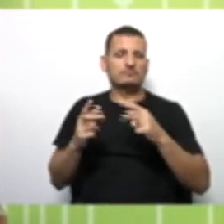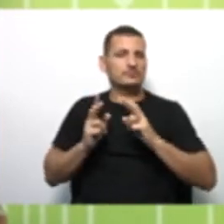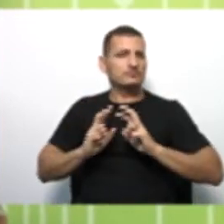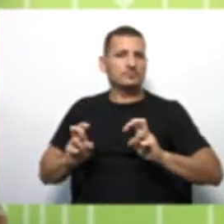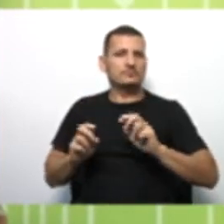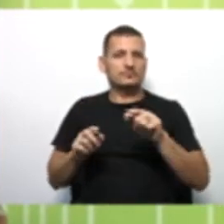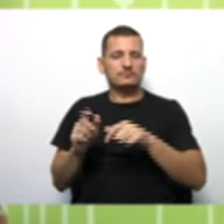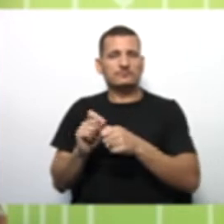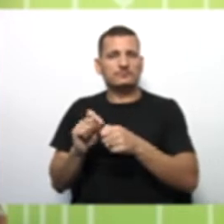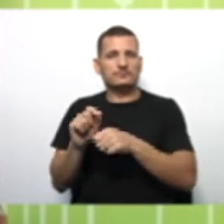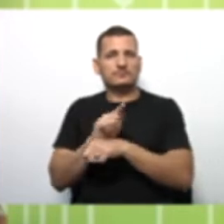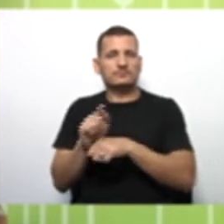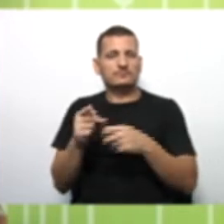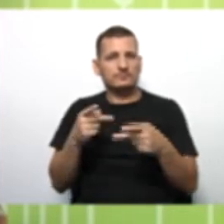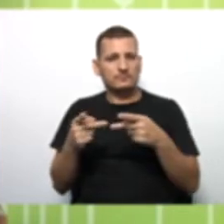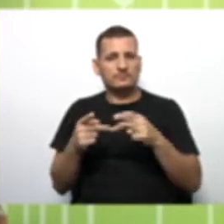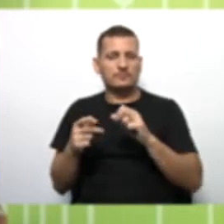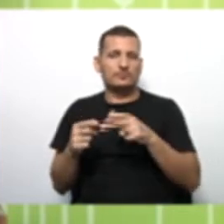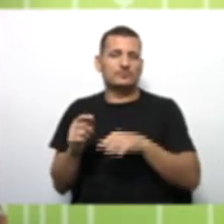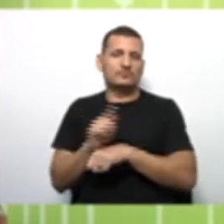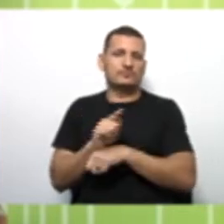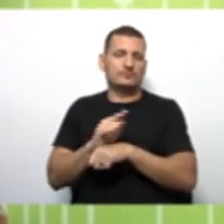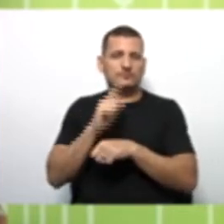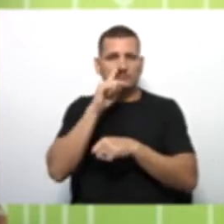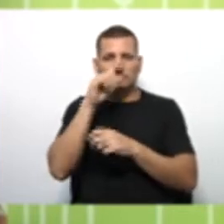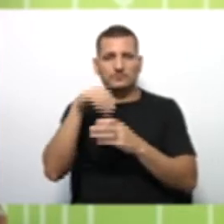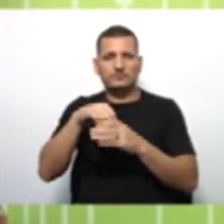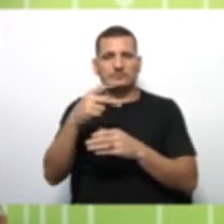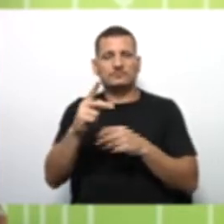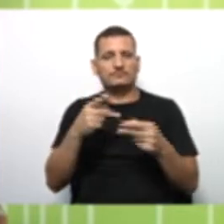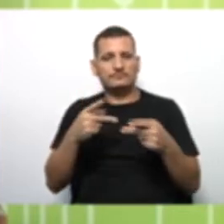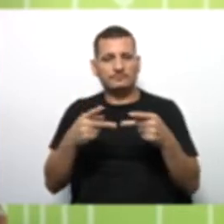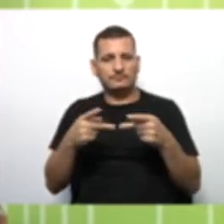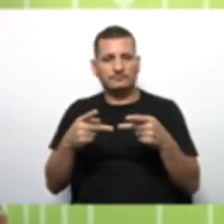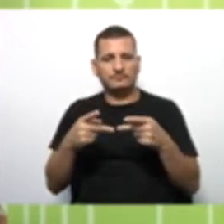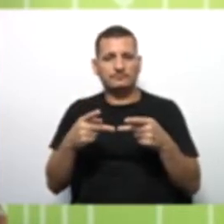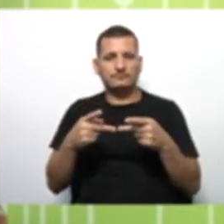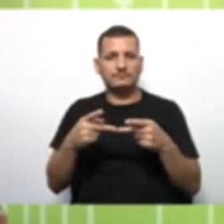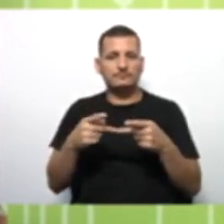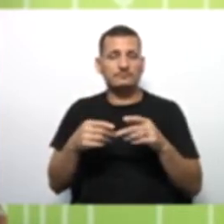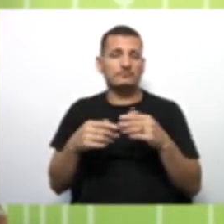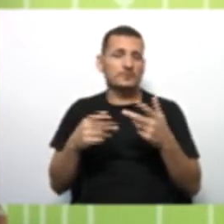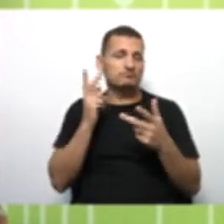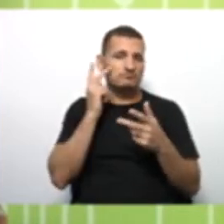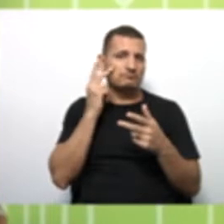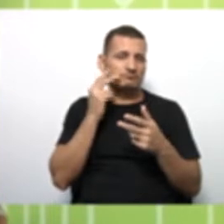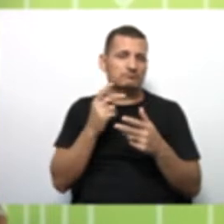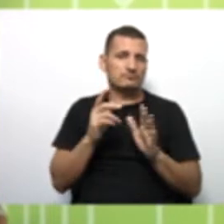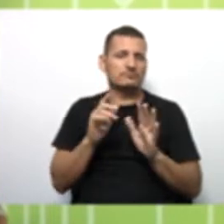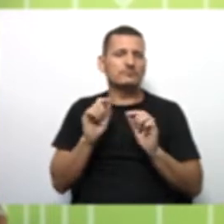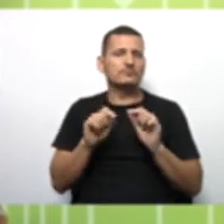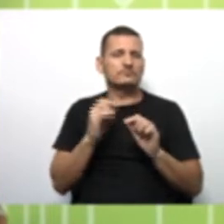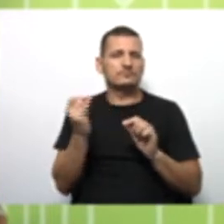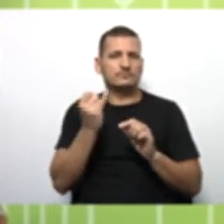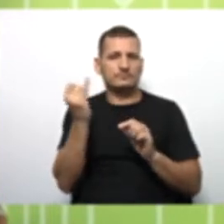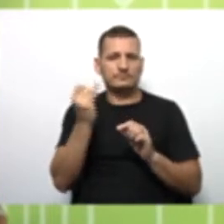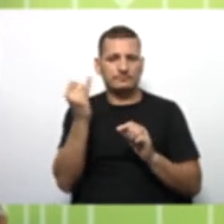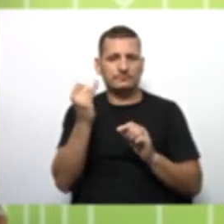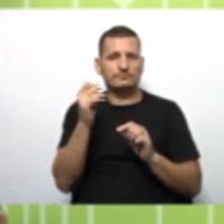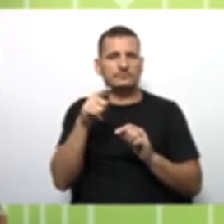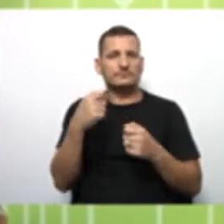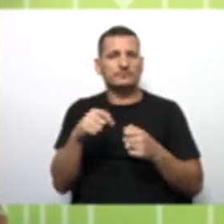gente está tratando, aquelas variáveis que podem acontecer, e você toma ações, atitudes, às vezes é tudo muito rápido,